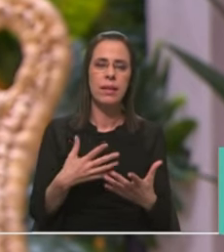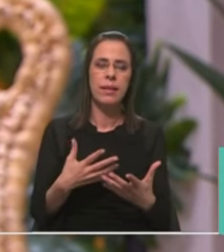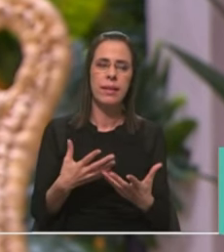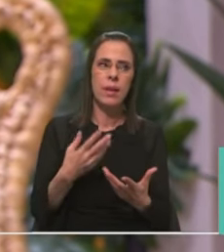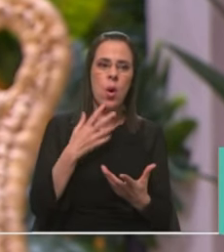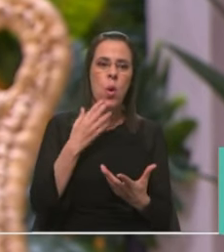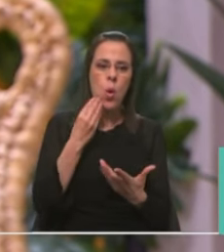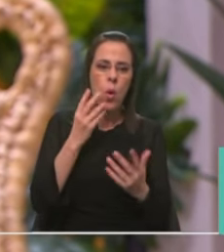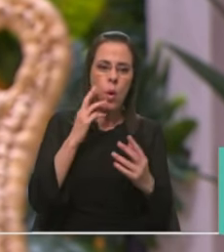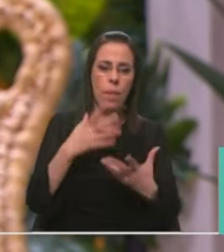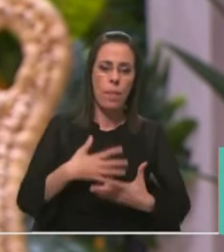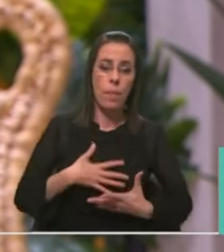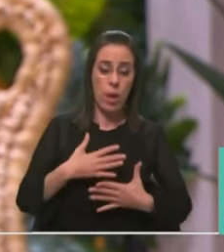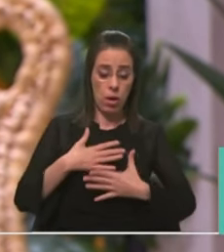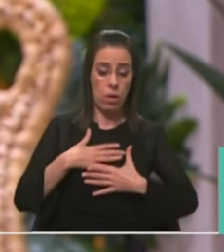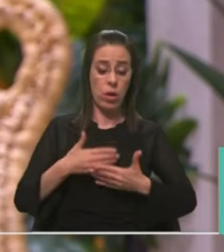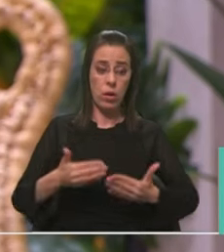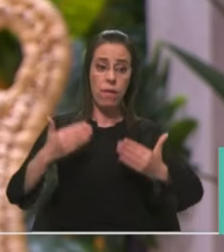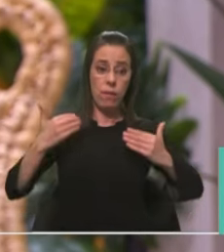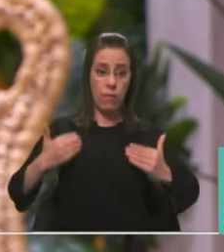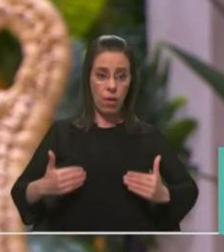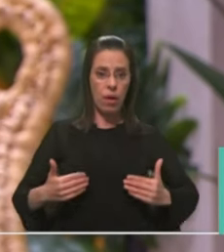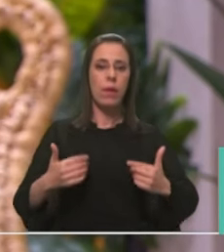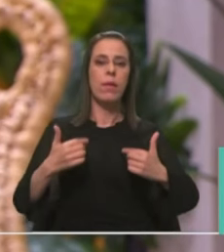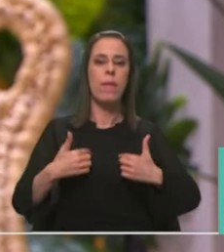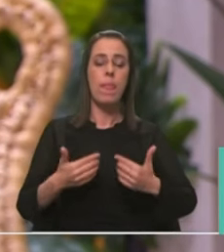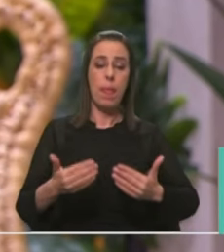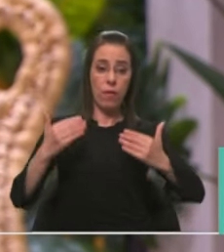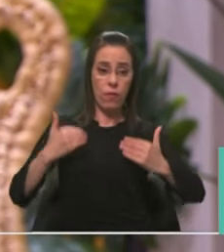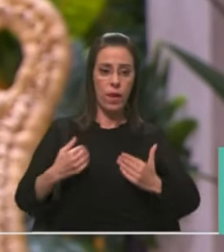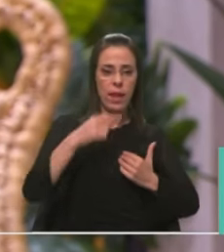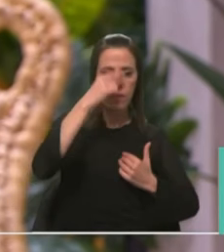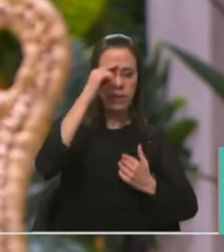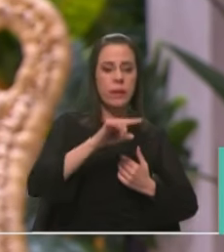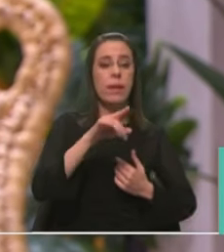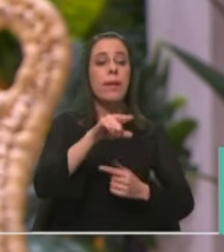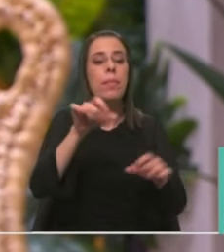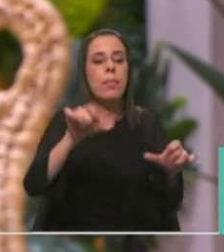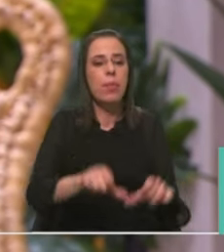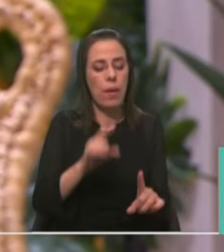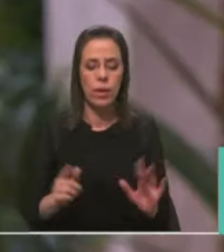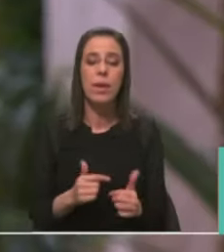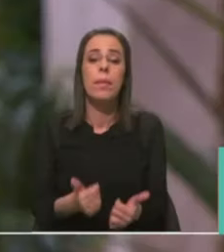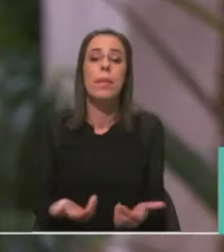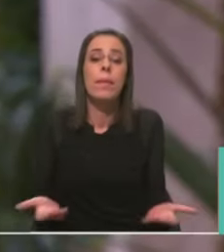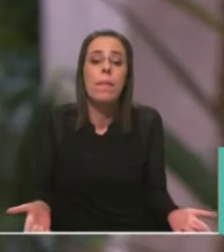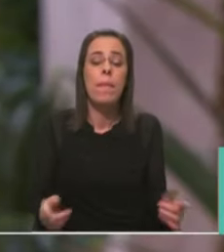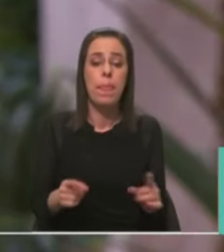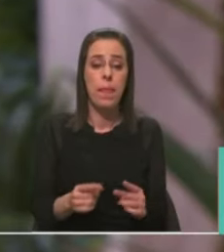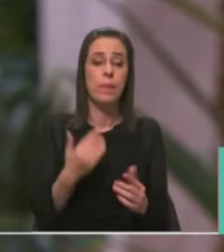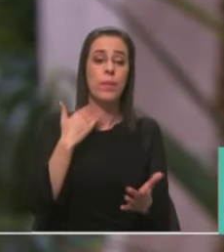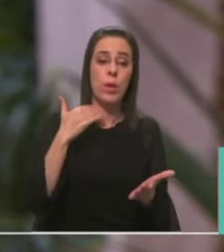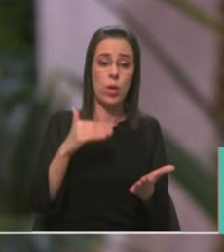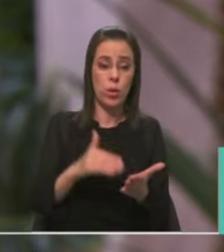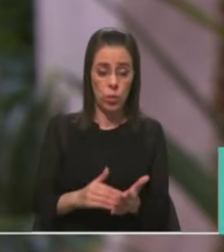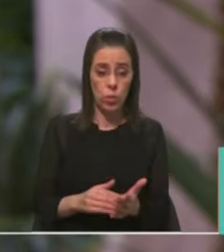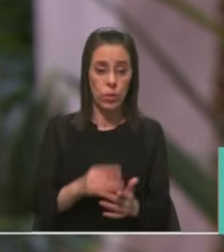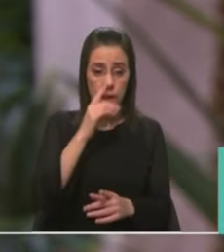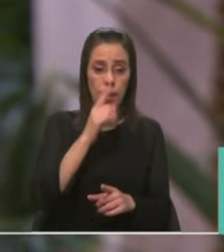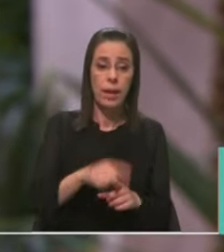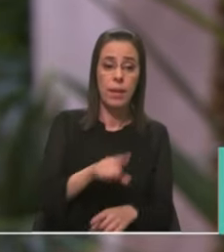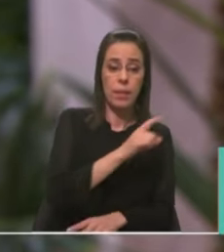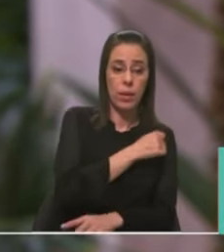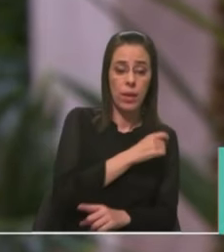digerir para nós que estamos de fora, quanto mais para a Pâmela. E a segunda-feira que a mandam para